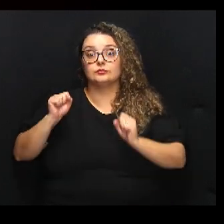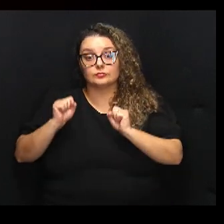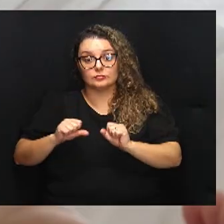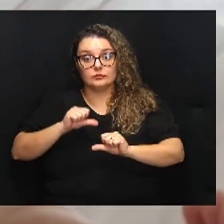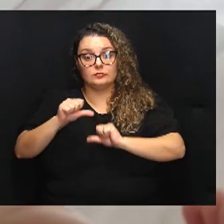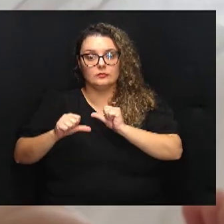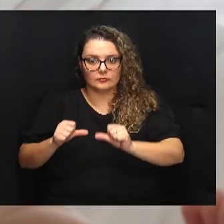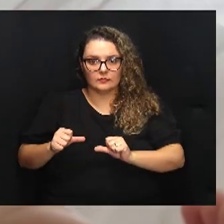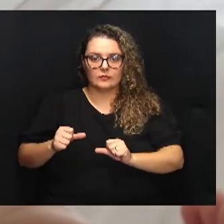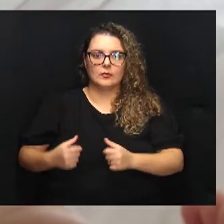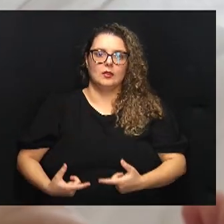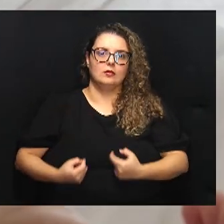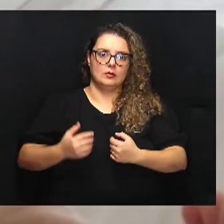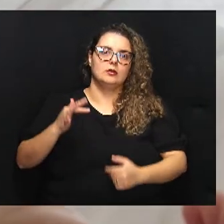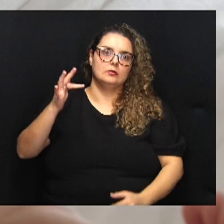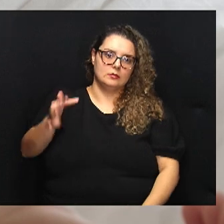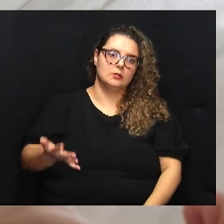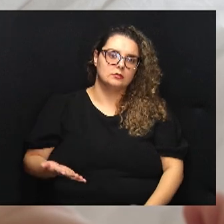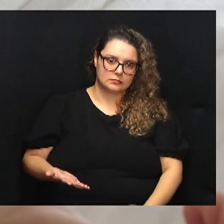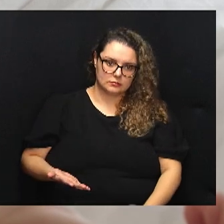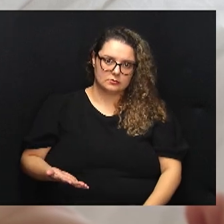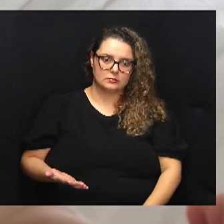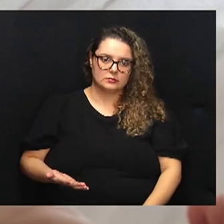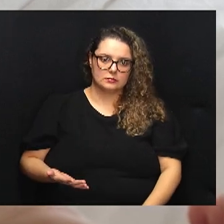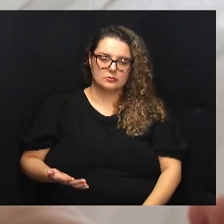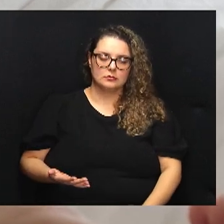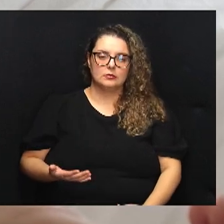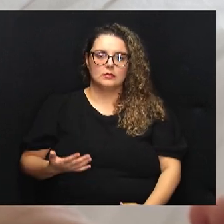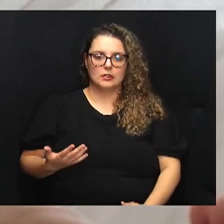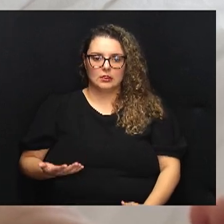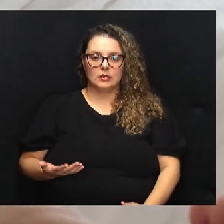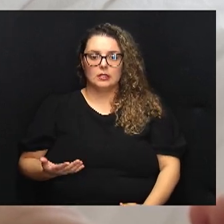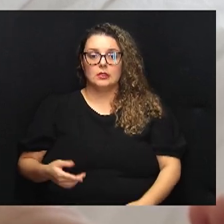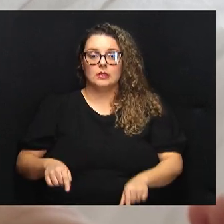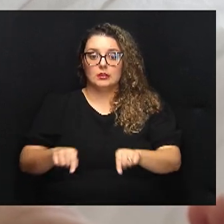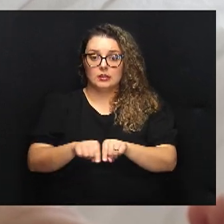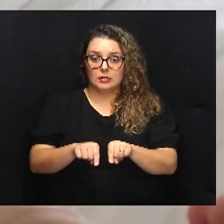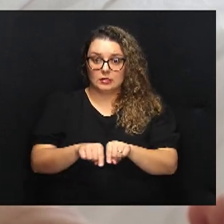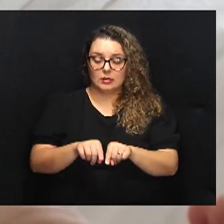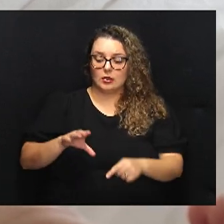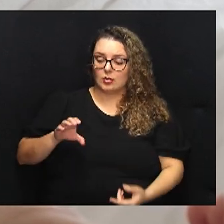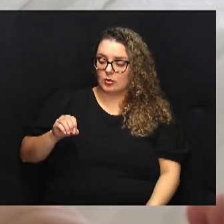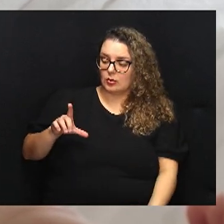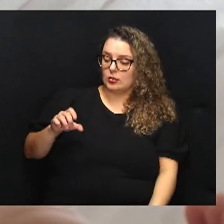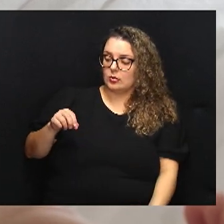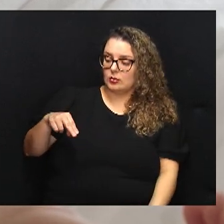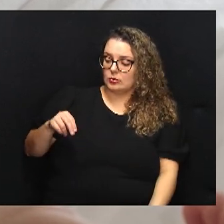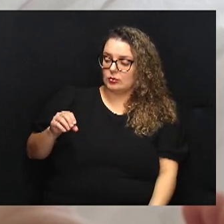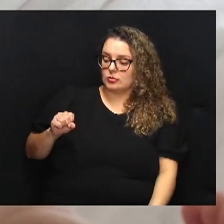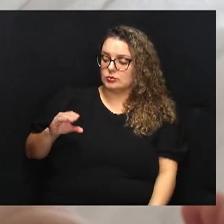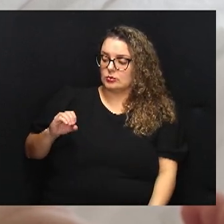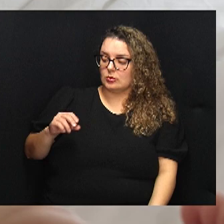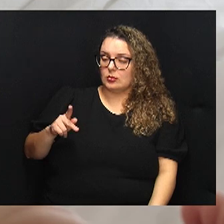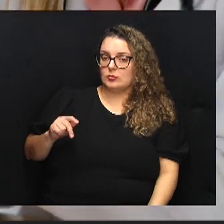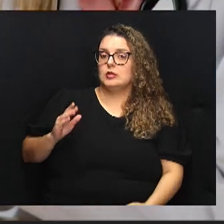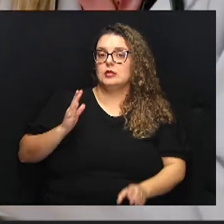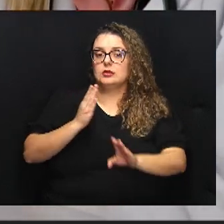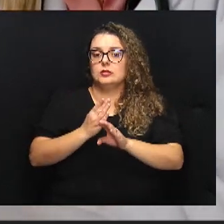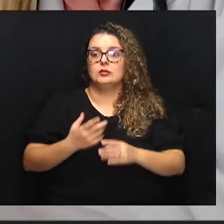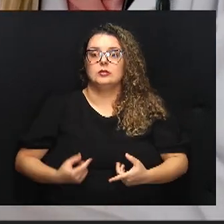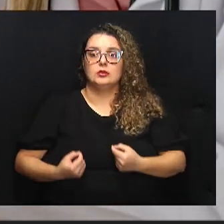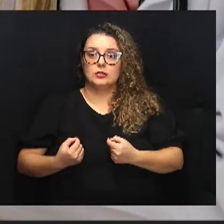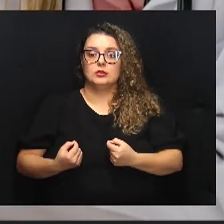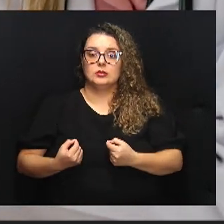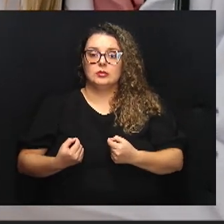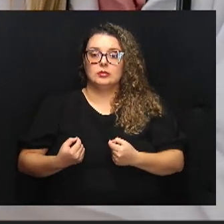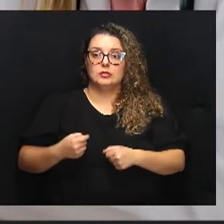câncer no futuro. Então, você evita desenvolver o câncer. E, além disso, a colonoscopia consegue achar um tumor numa fase que ele